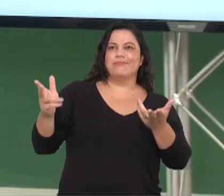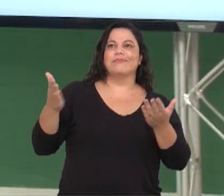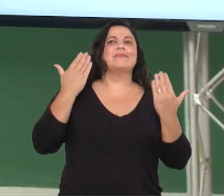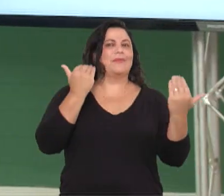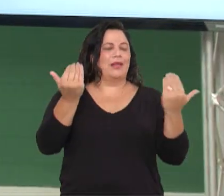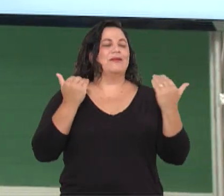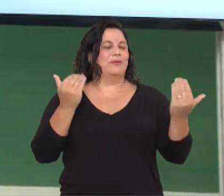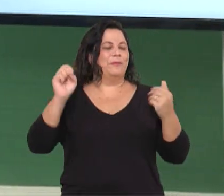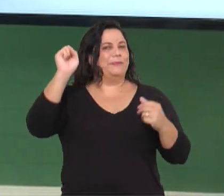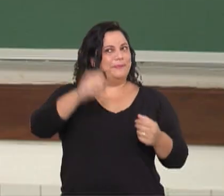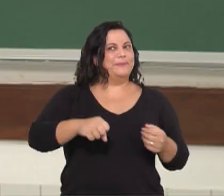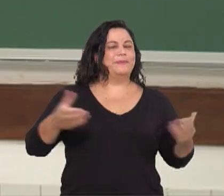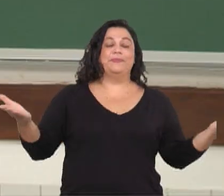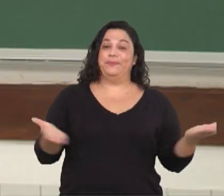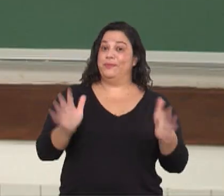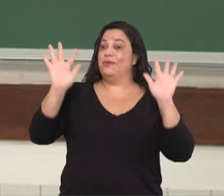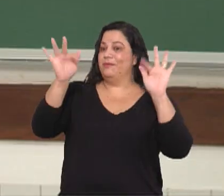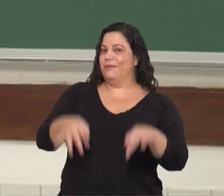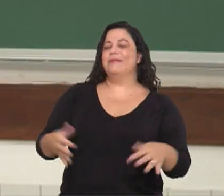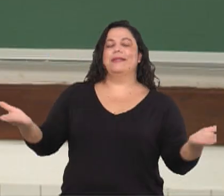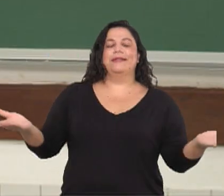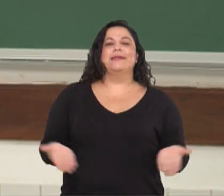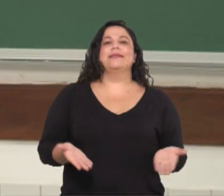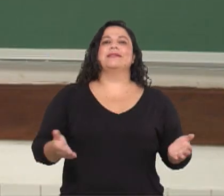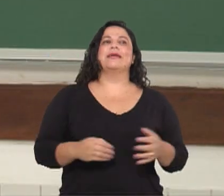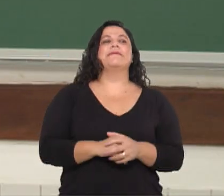finalizar, acredito que hoje ficou